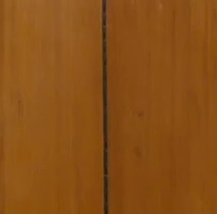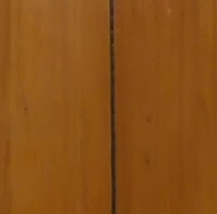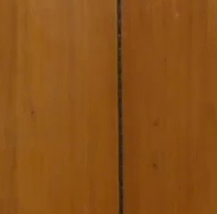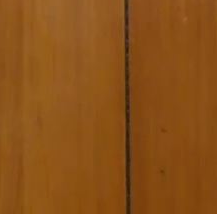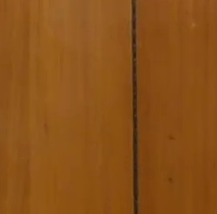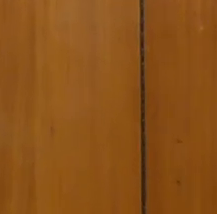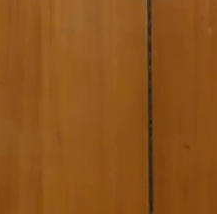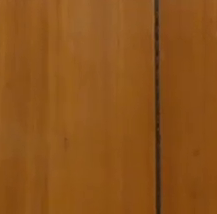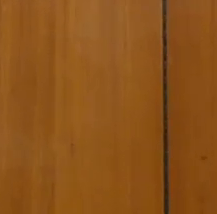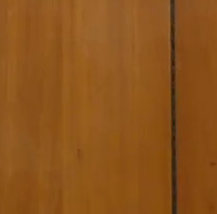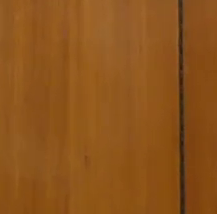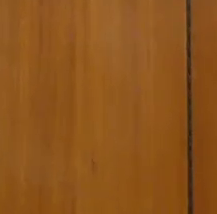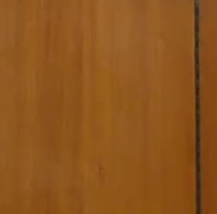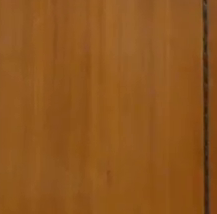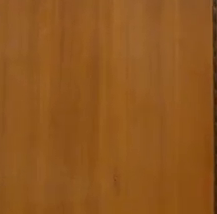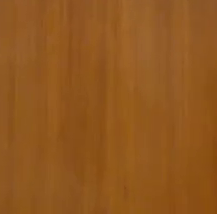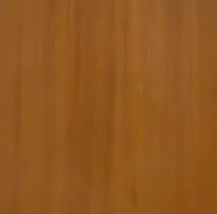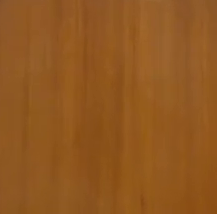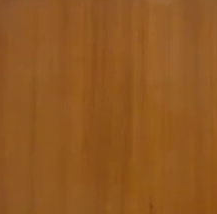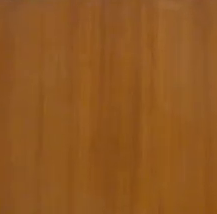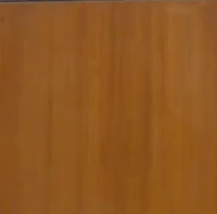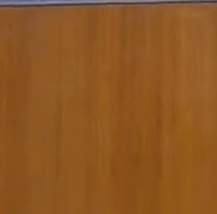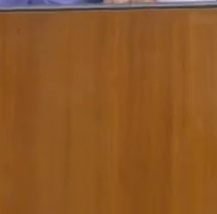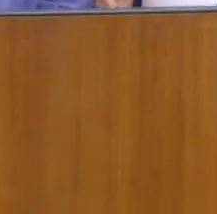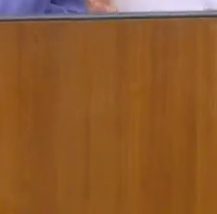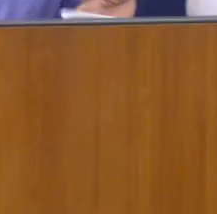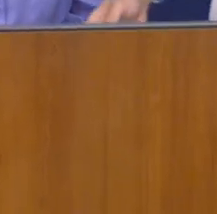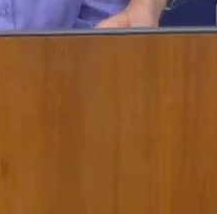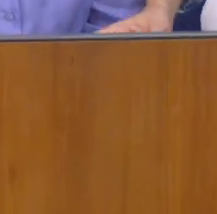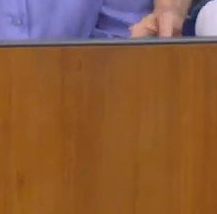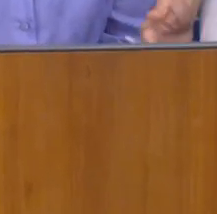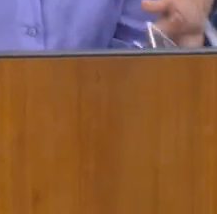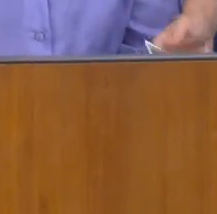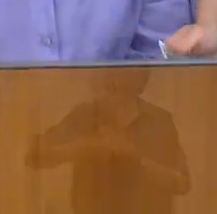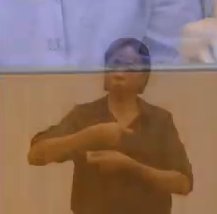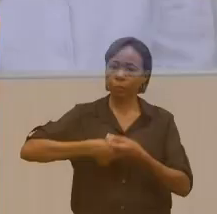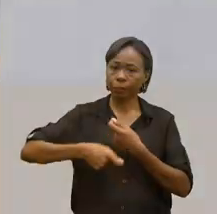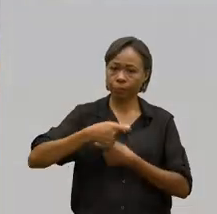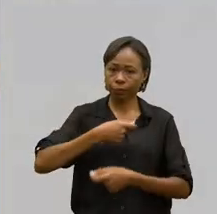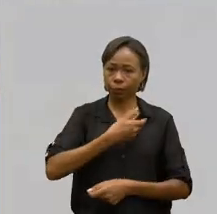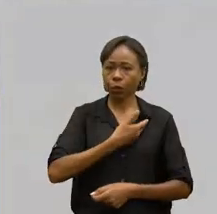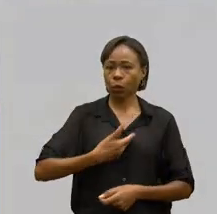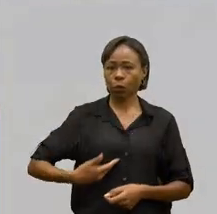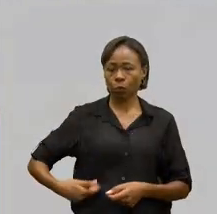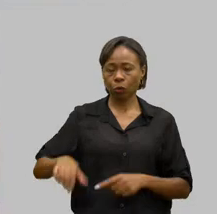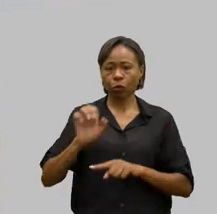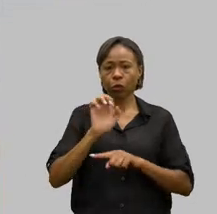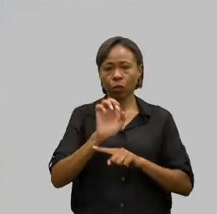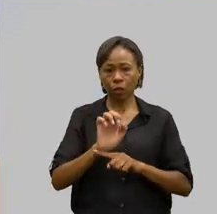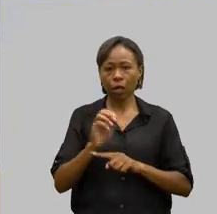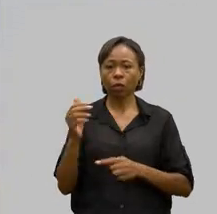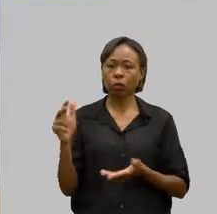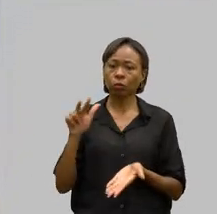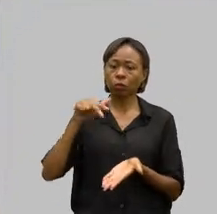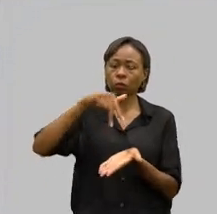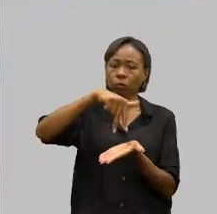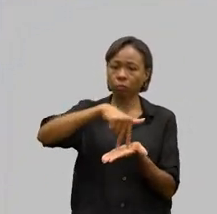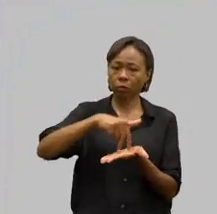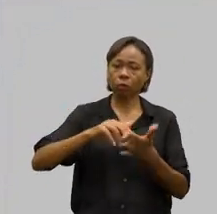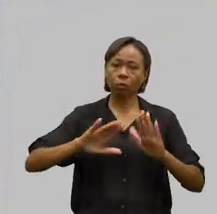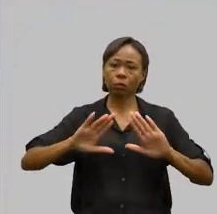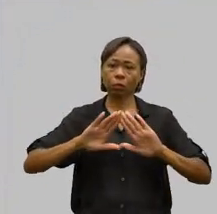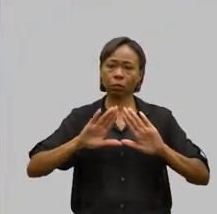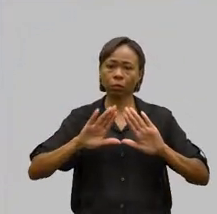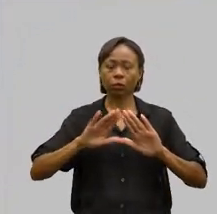dirigentes de órgãos e entidades da administração pública estadual comparecem às comissões dessa Casa para prestar